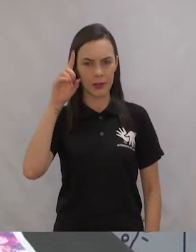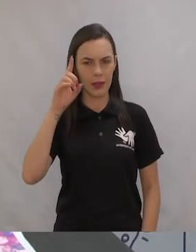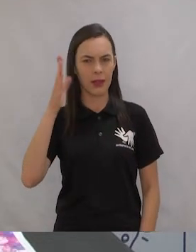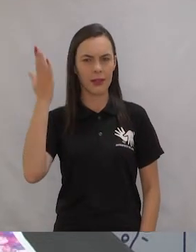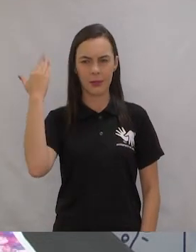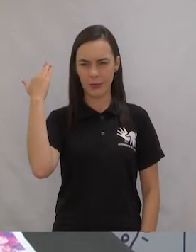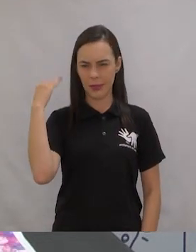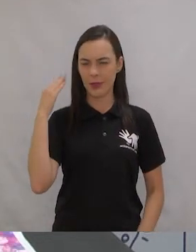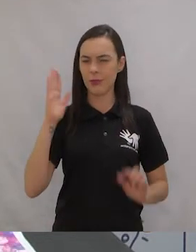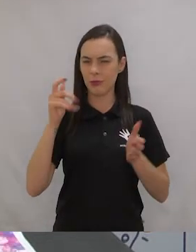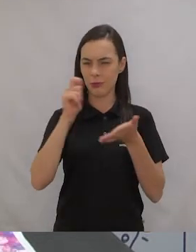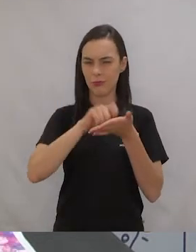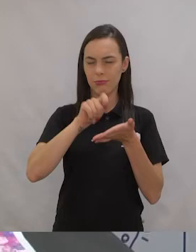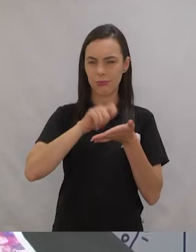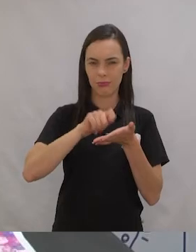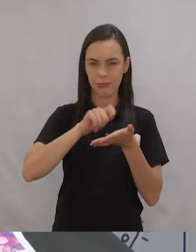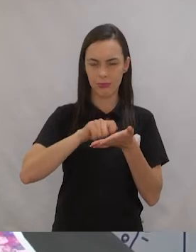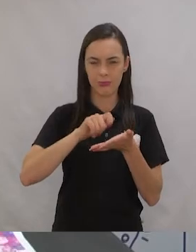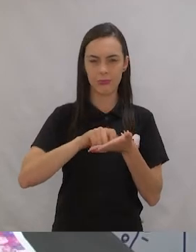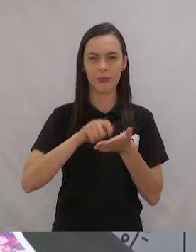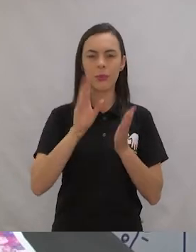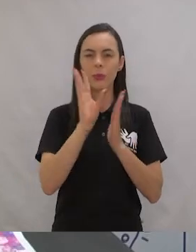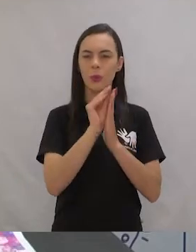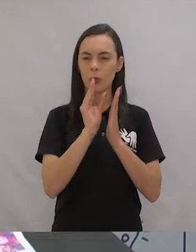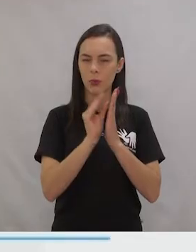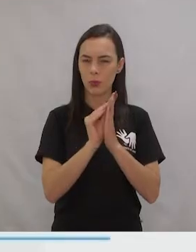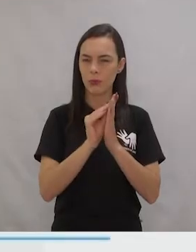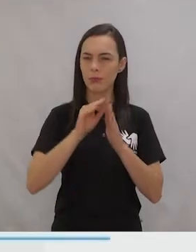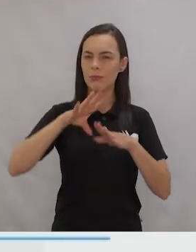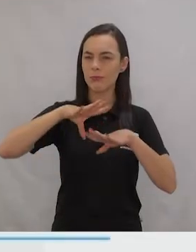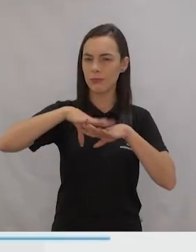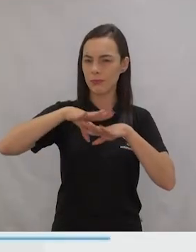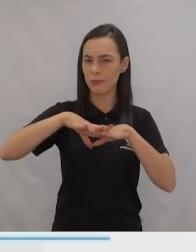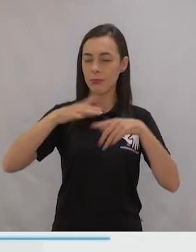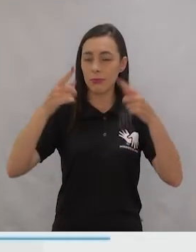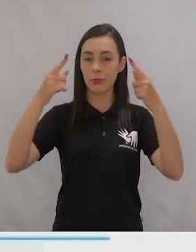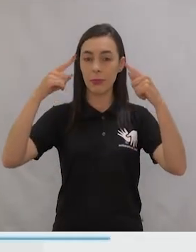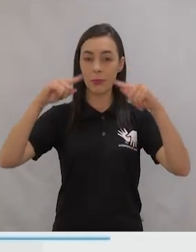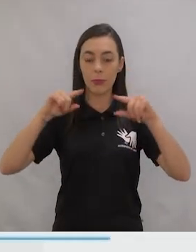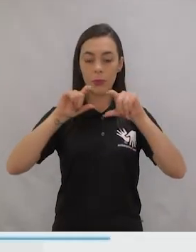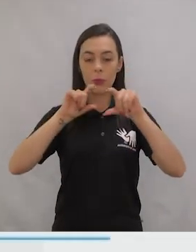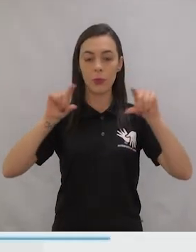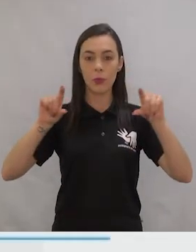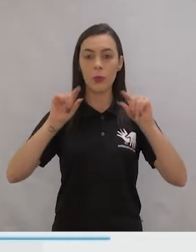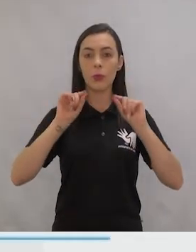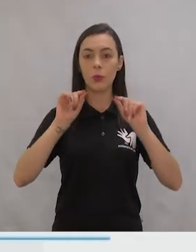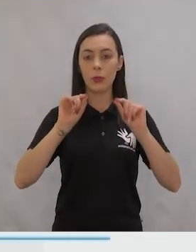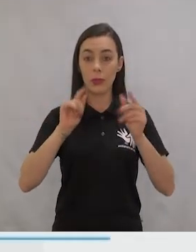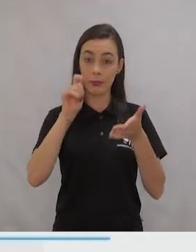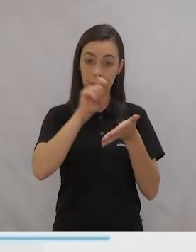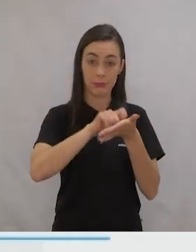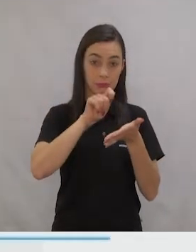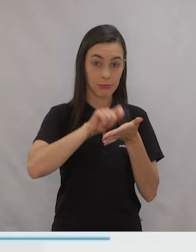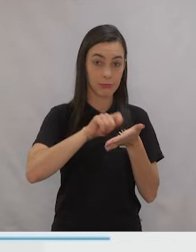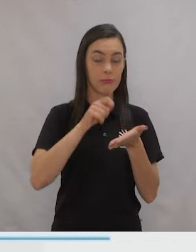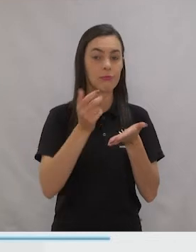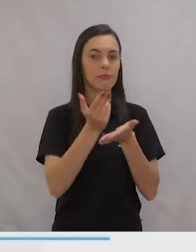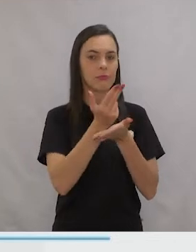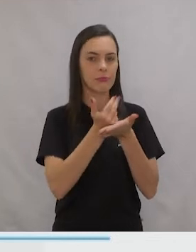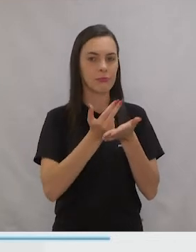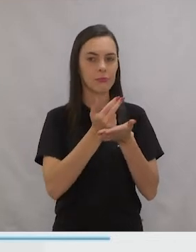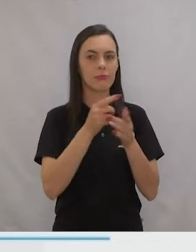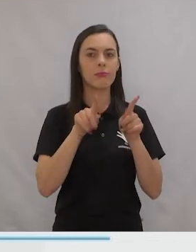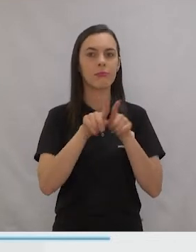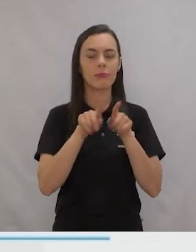né? Que já estava registrado. O conteúdo, que é matemática, e vocês vão registrar. Registre